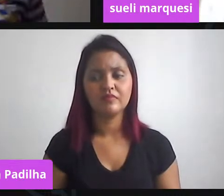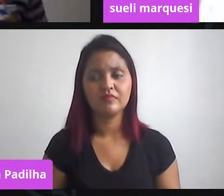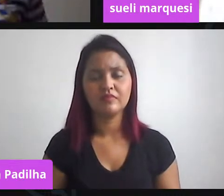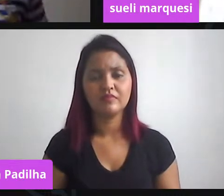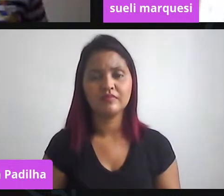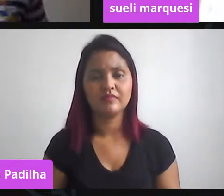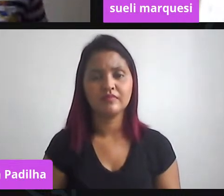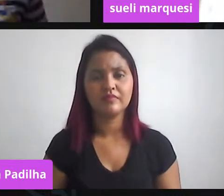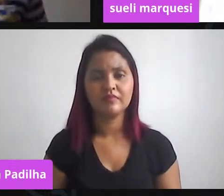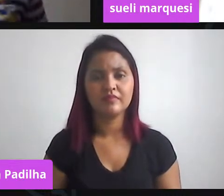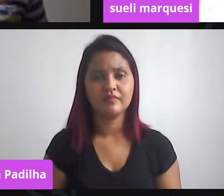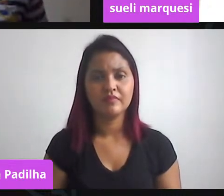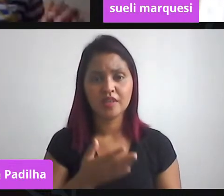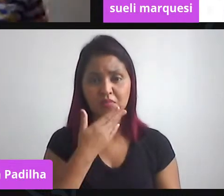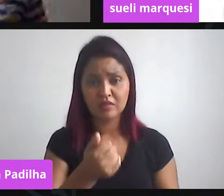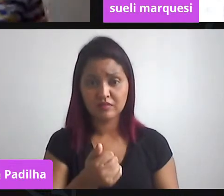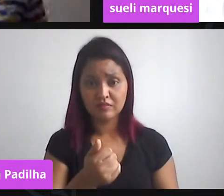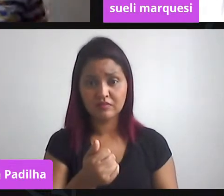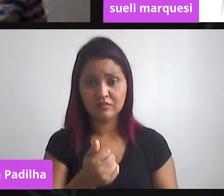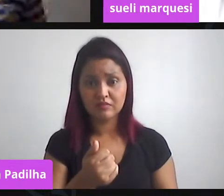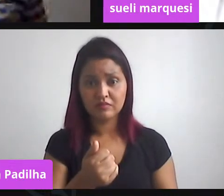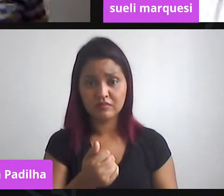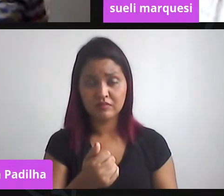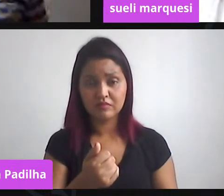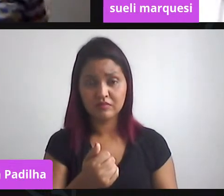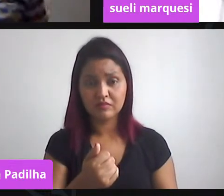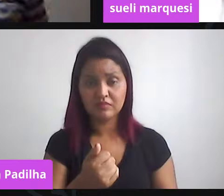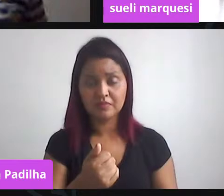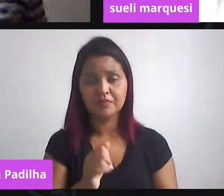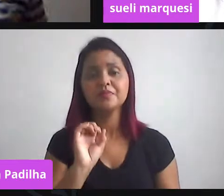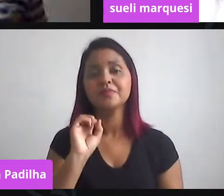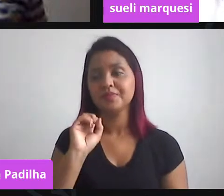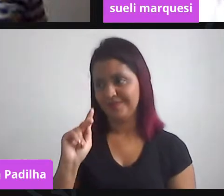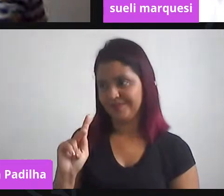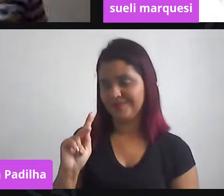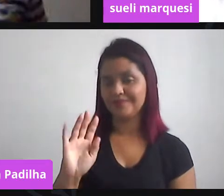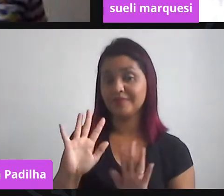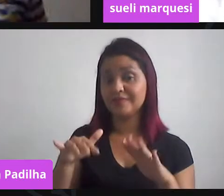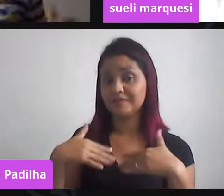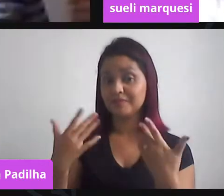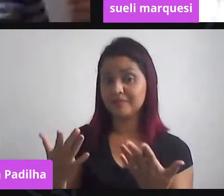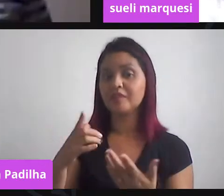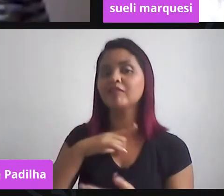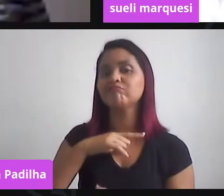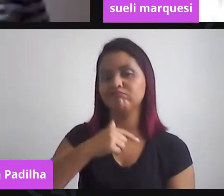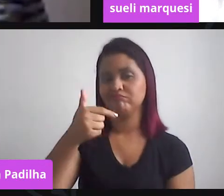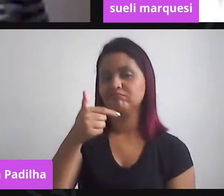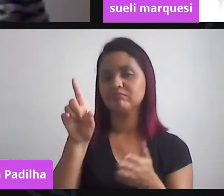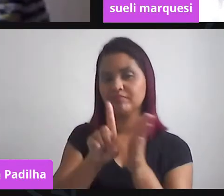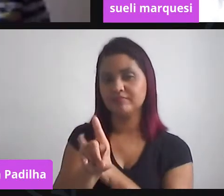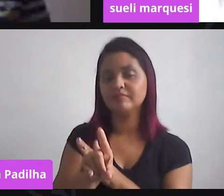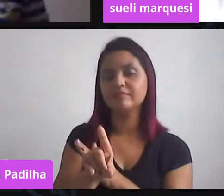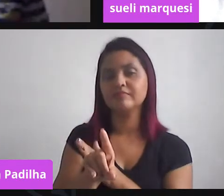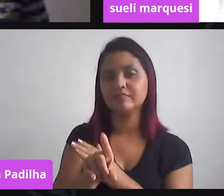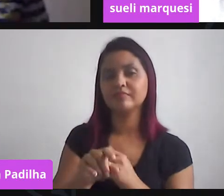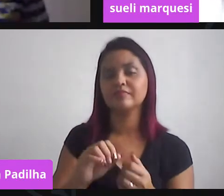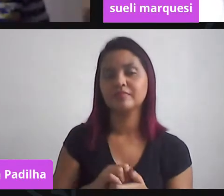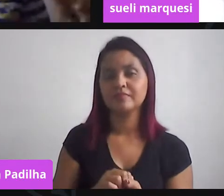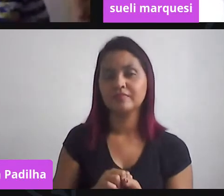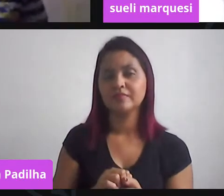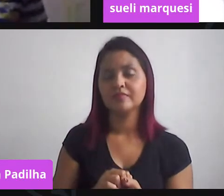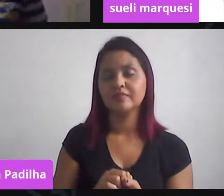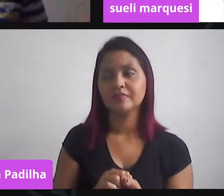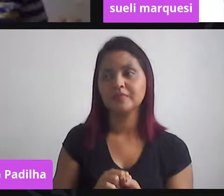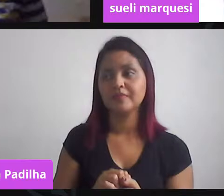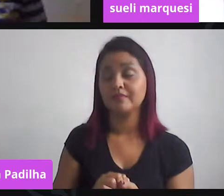Pronto, melhorou? Melhorou. Tá. Então, ele tem sim uma segunda pergunta, uma terceira também. Ele